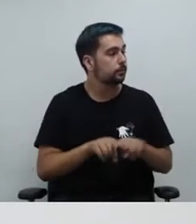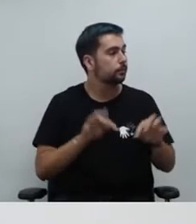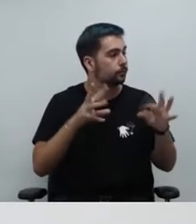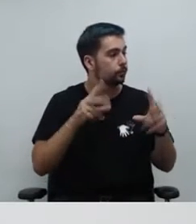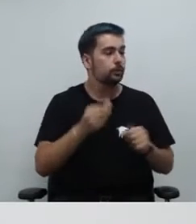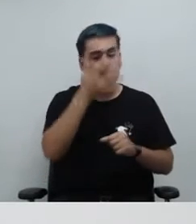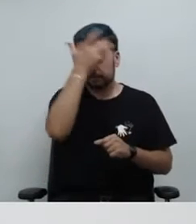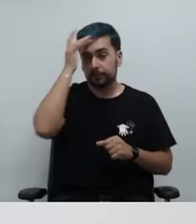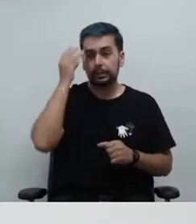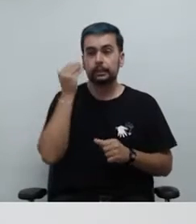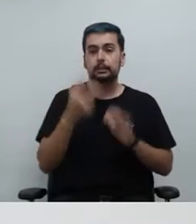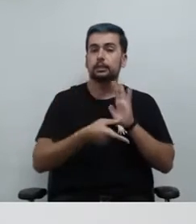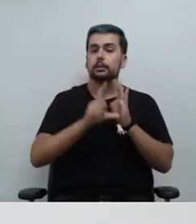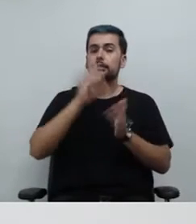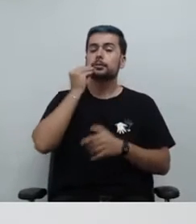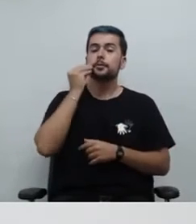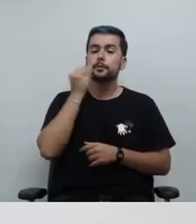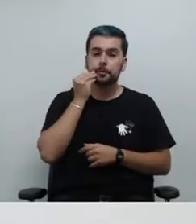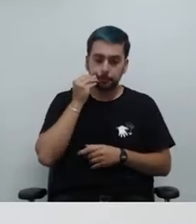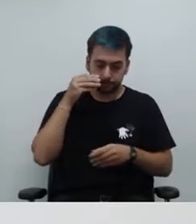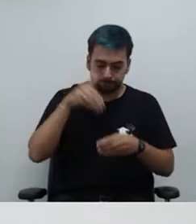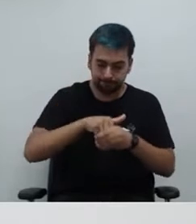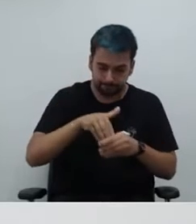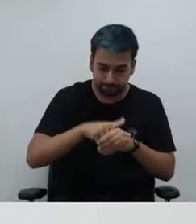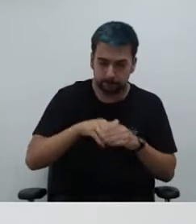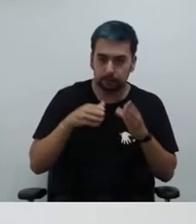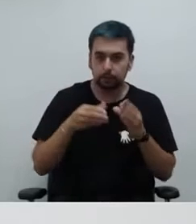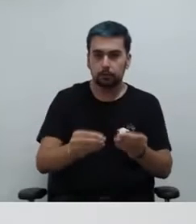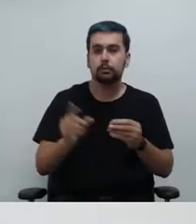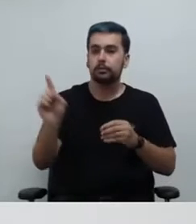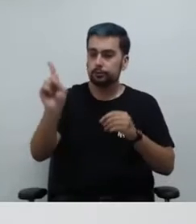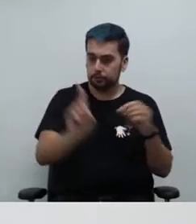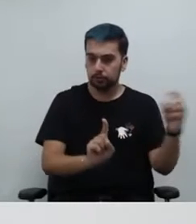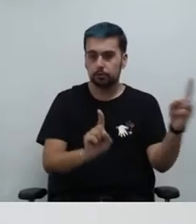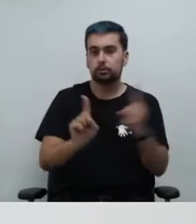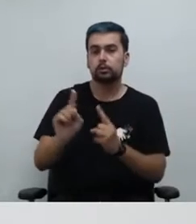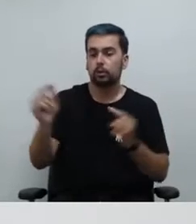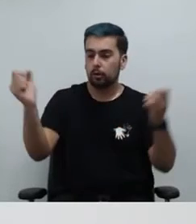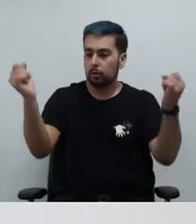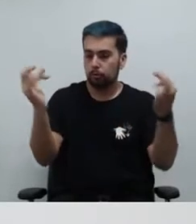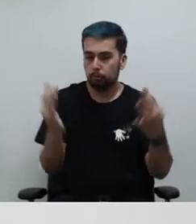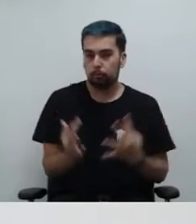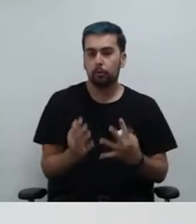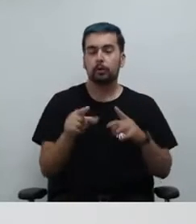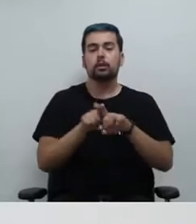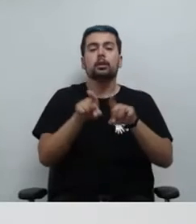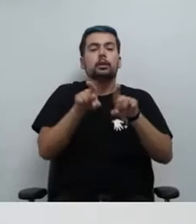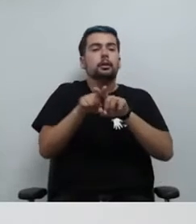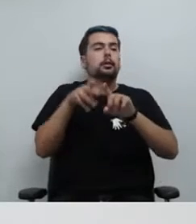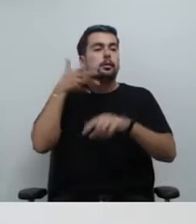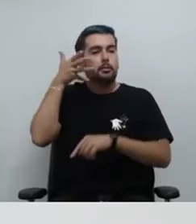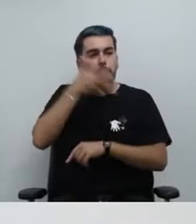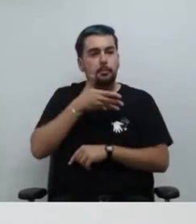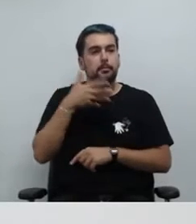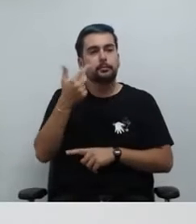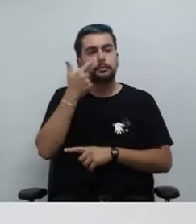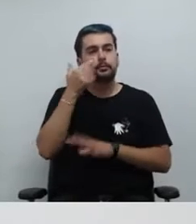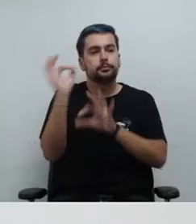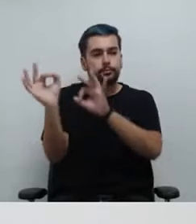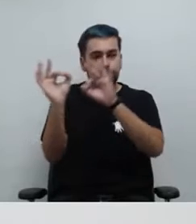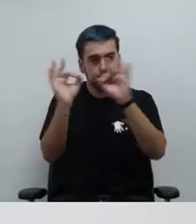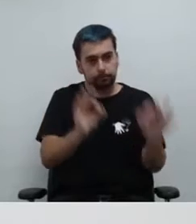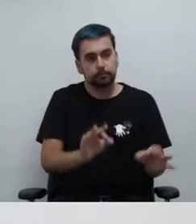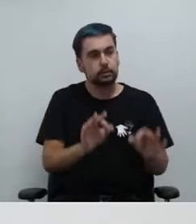candidatos e candidatas, né, que têm comparecido, prestigiado esse Conselho Superior, prestigiado os diálogos também com a Defensoria